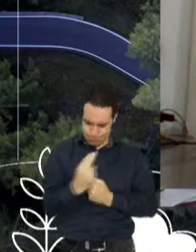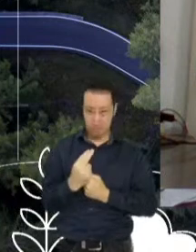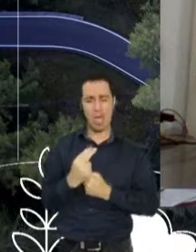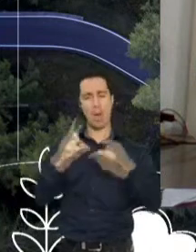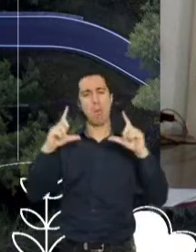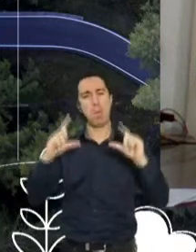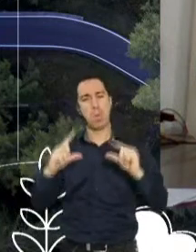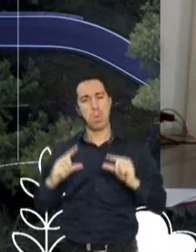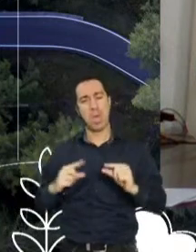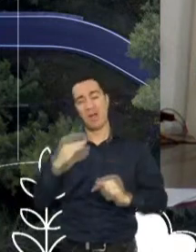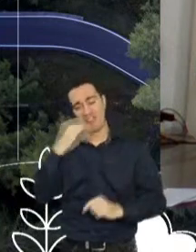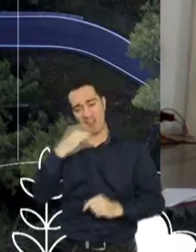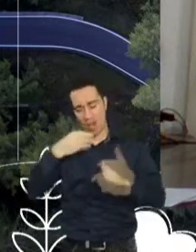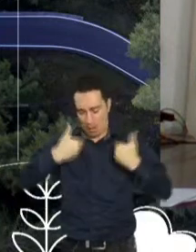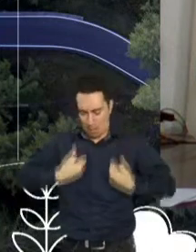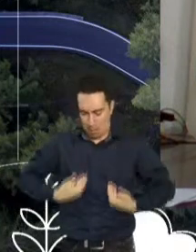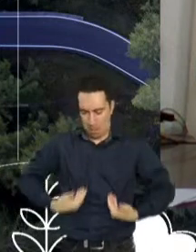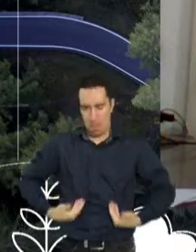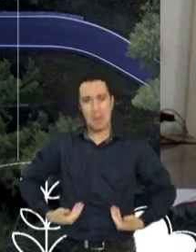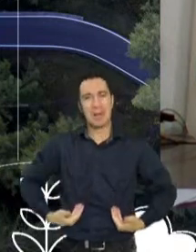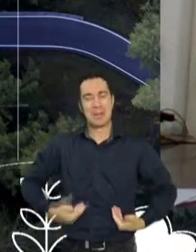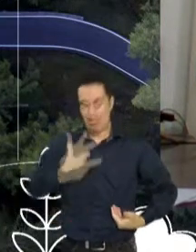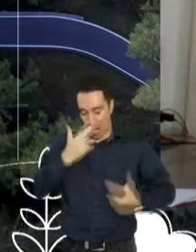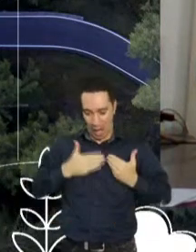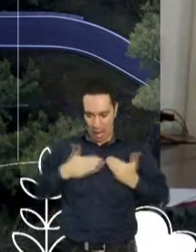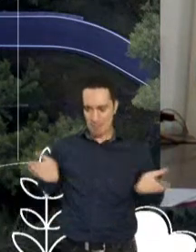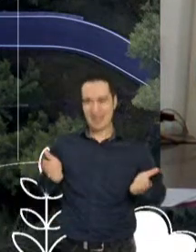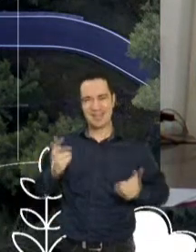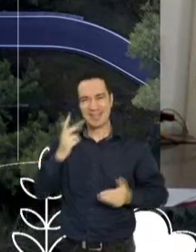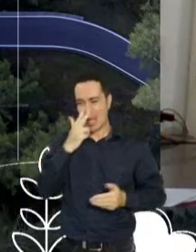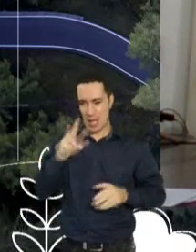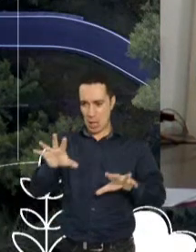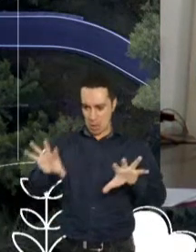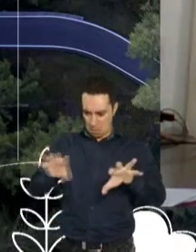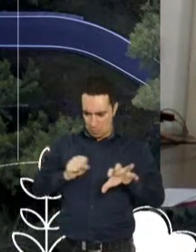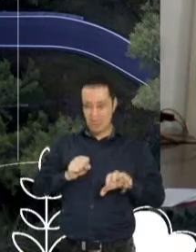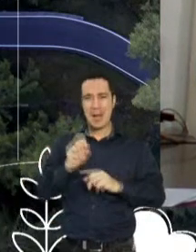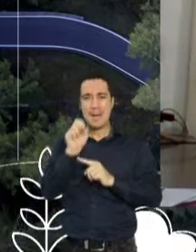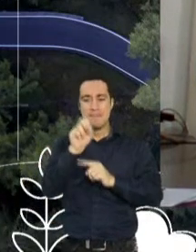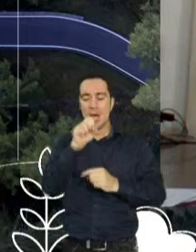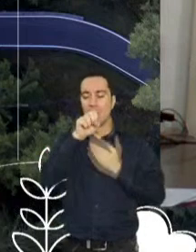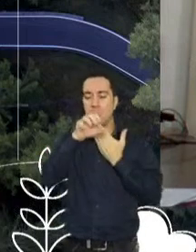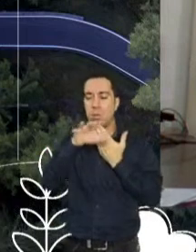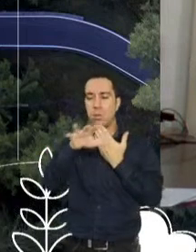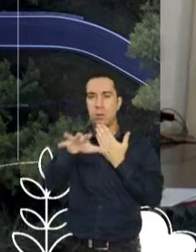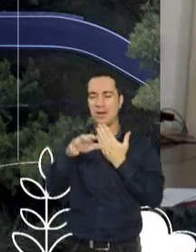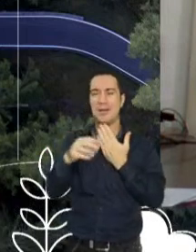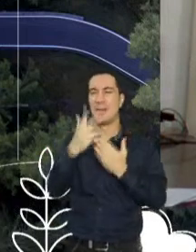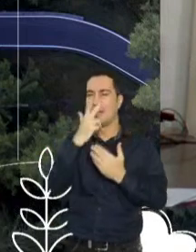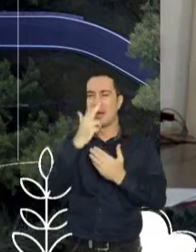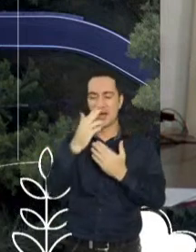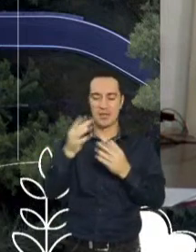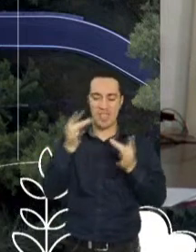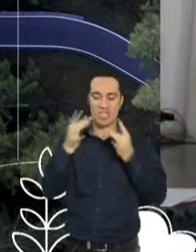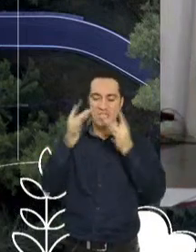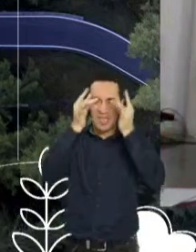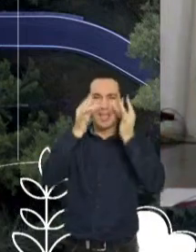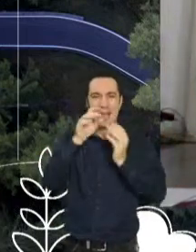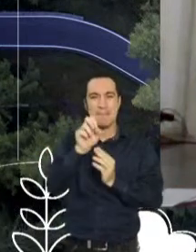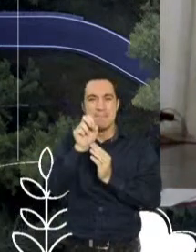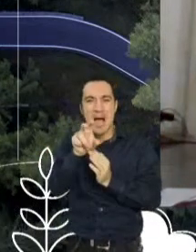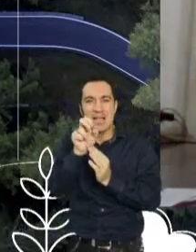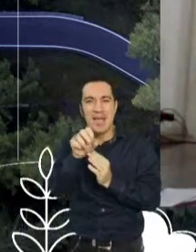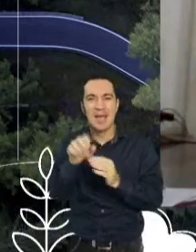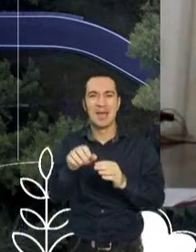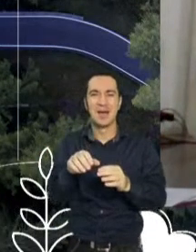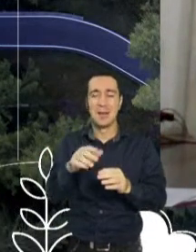infecções fiquem comprometidos. Então, isso, as bactérias que inalamos ficam retidas no muco mais espesso.